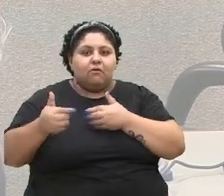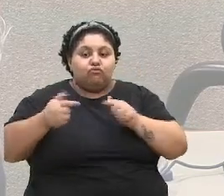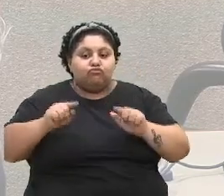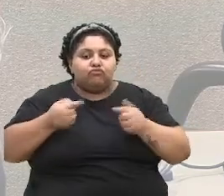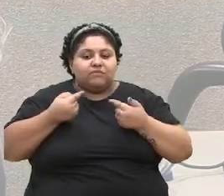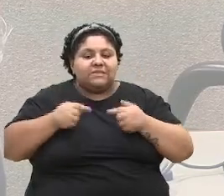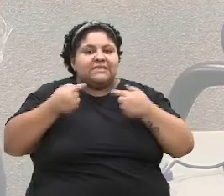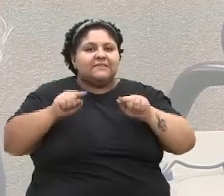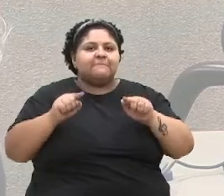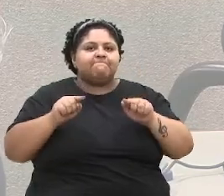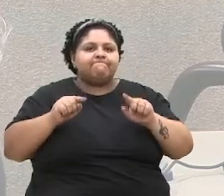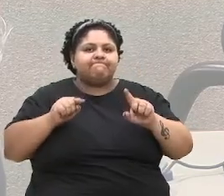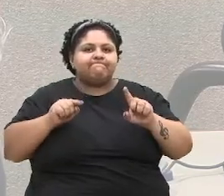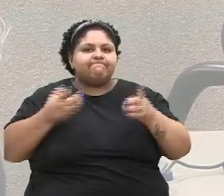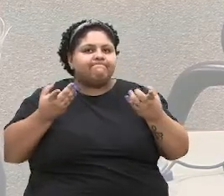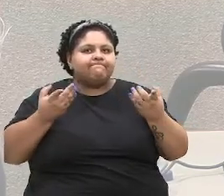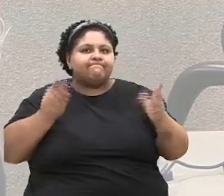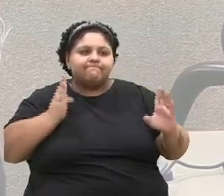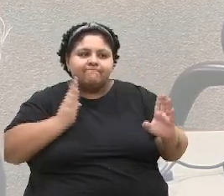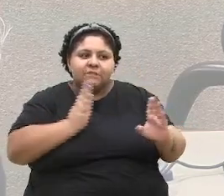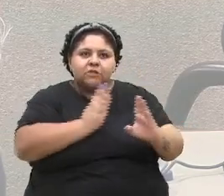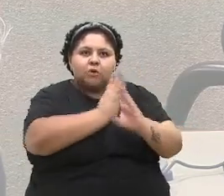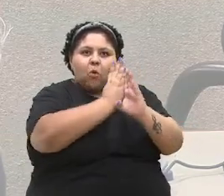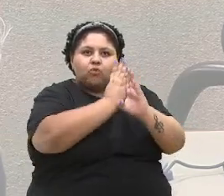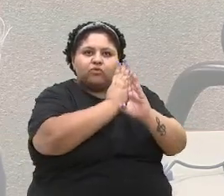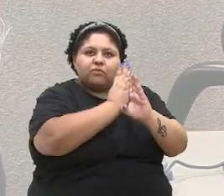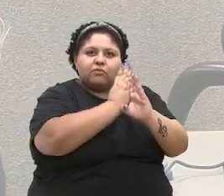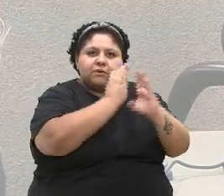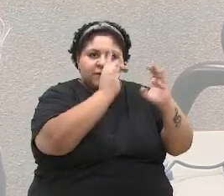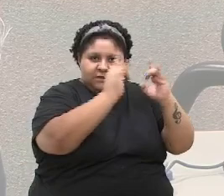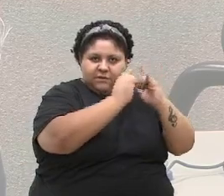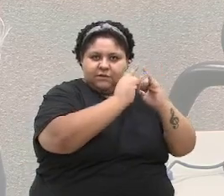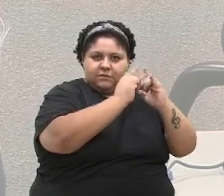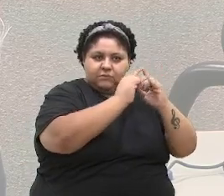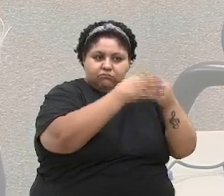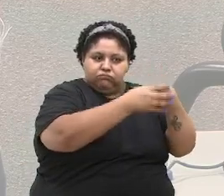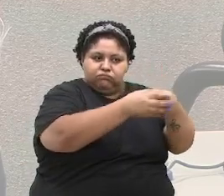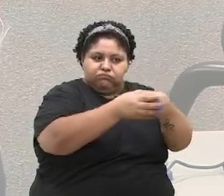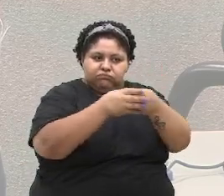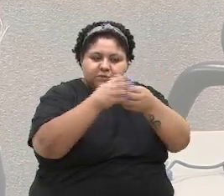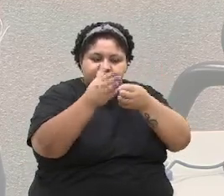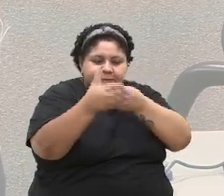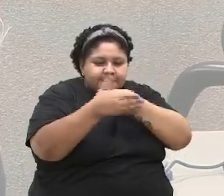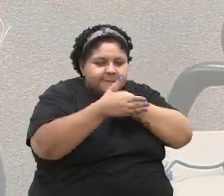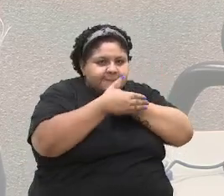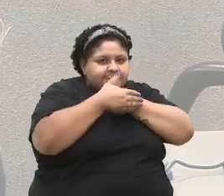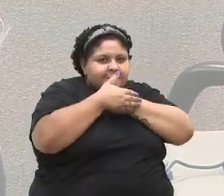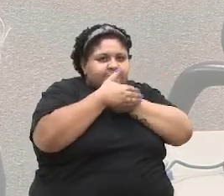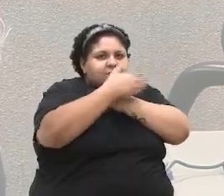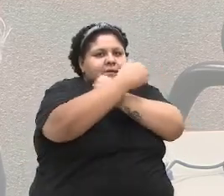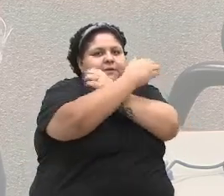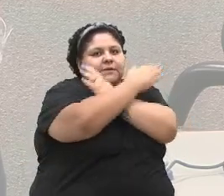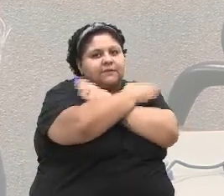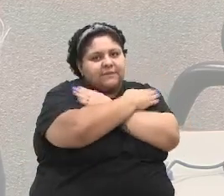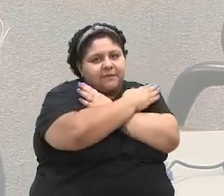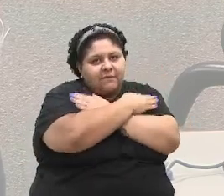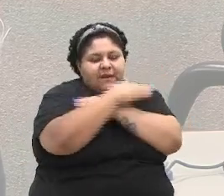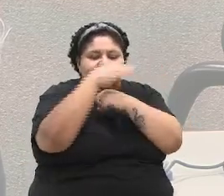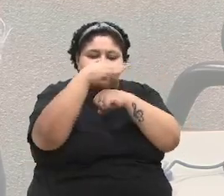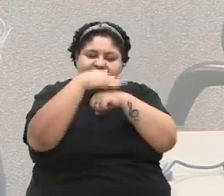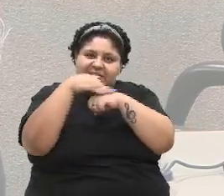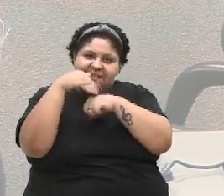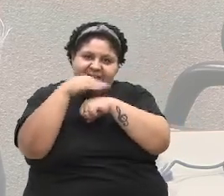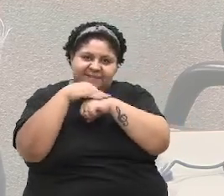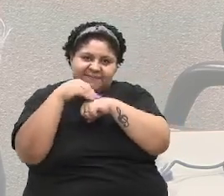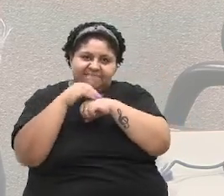desafios, e encontram nessa instituição, no Unitea, esse acolhimento, esse abraço, esse carinho.